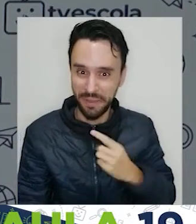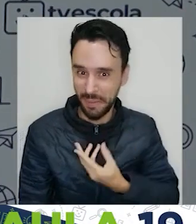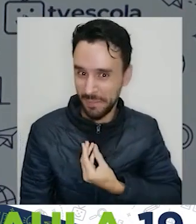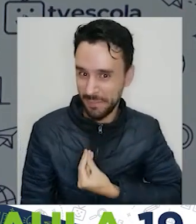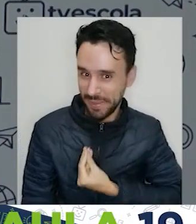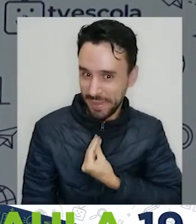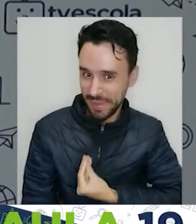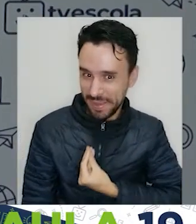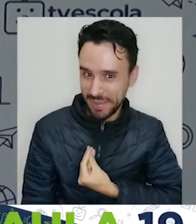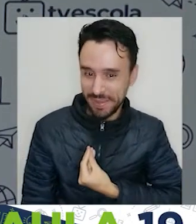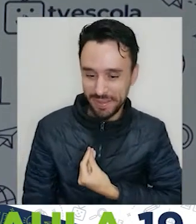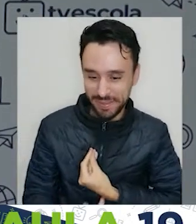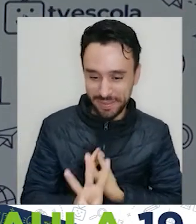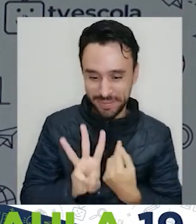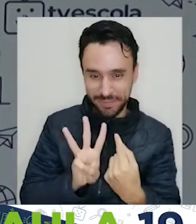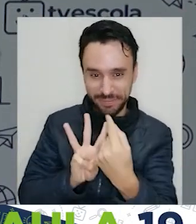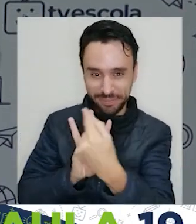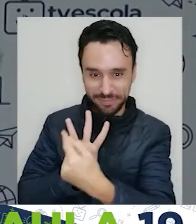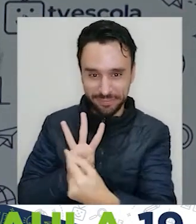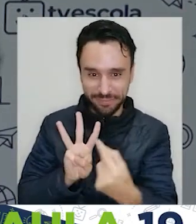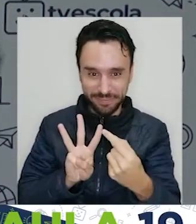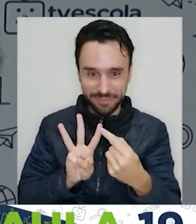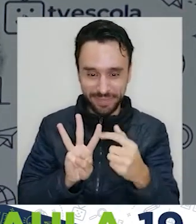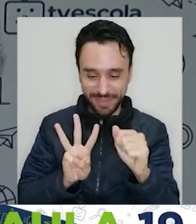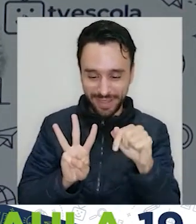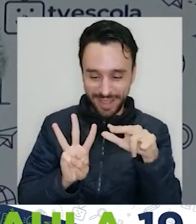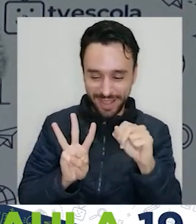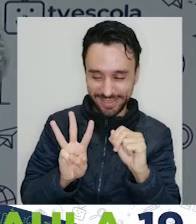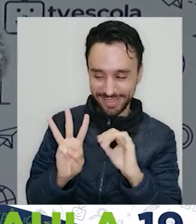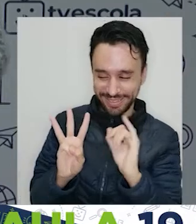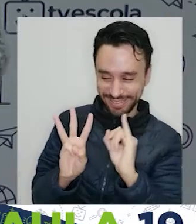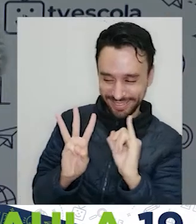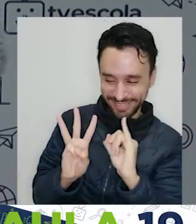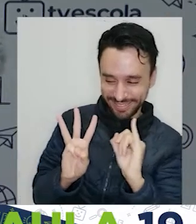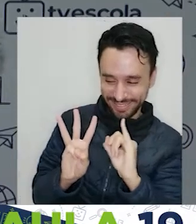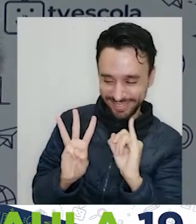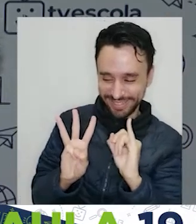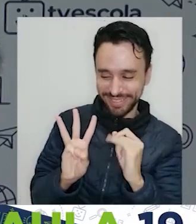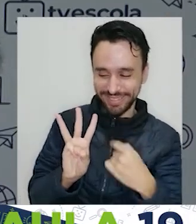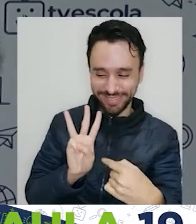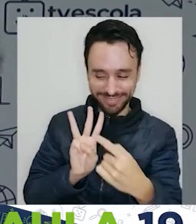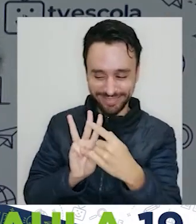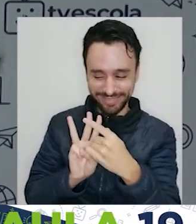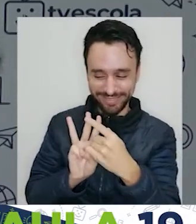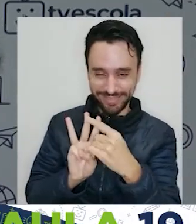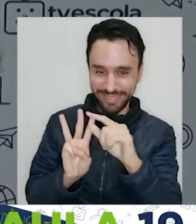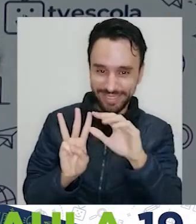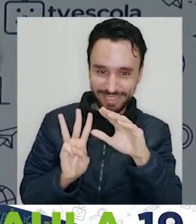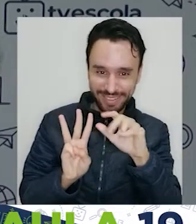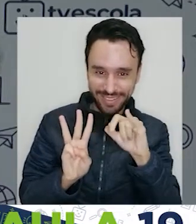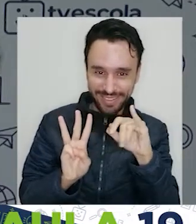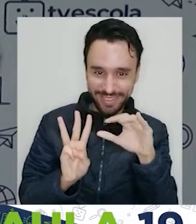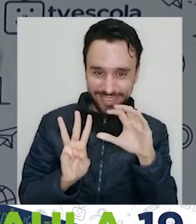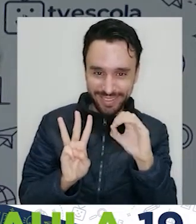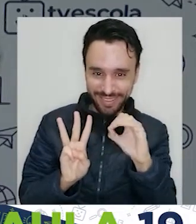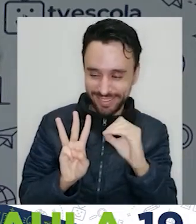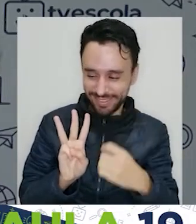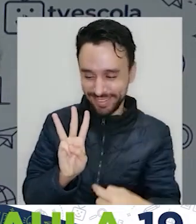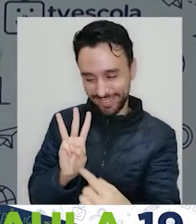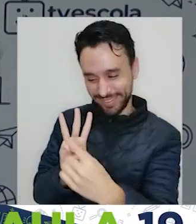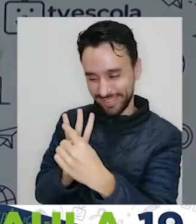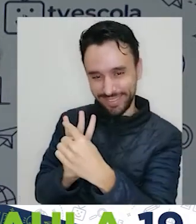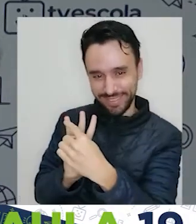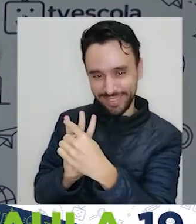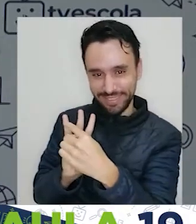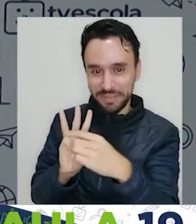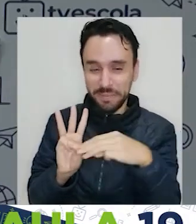na nossa aula a Ana. Tudo bem, Ana? O Caio e o